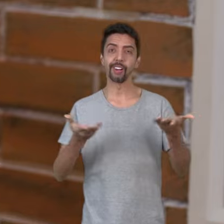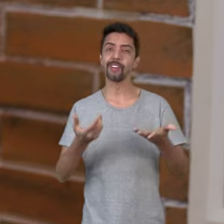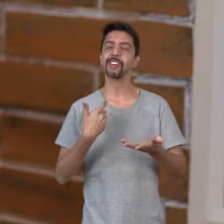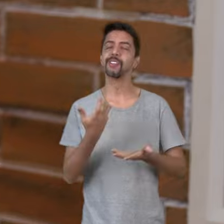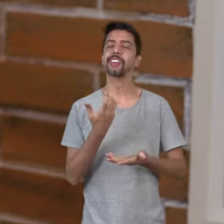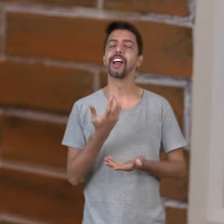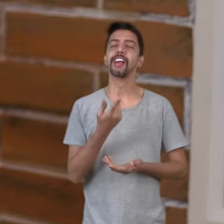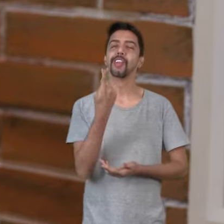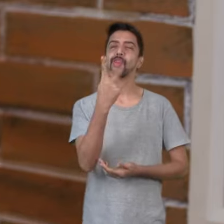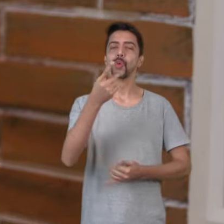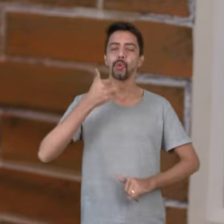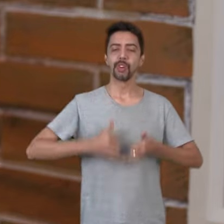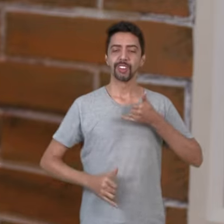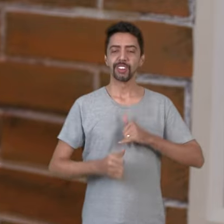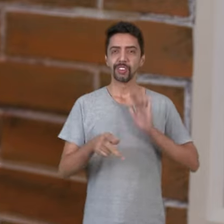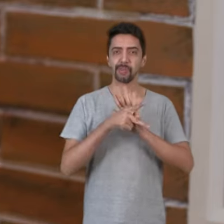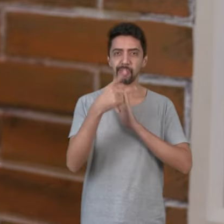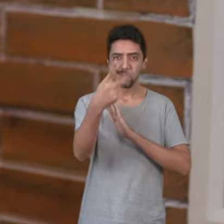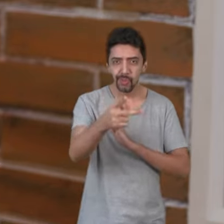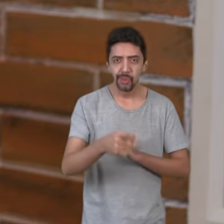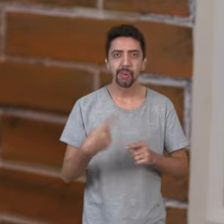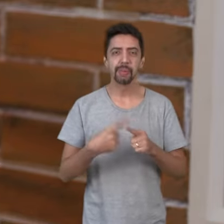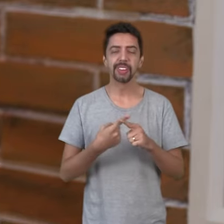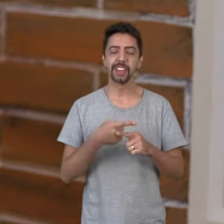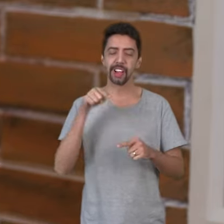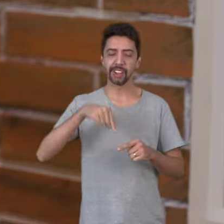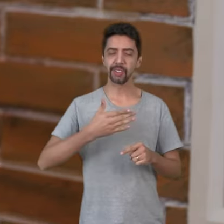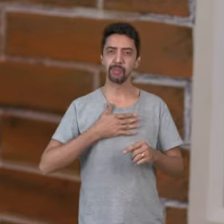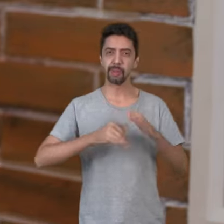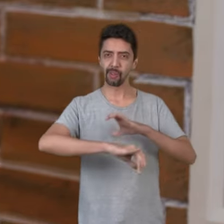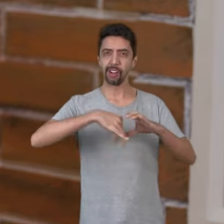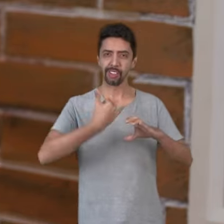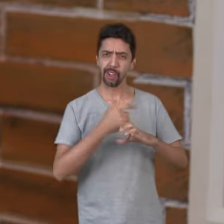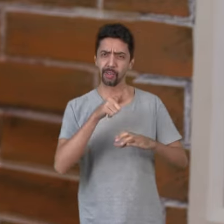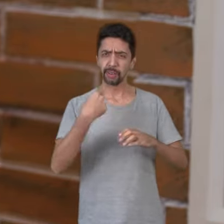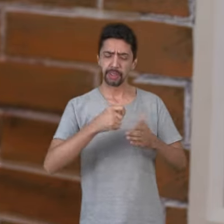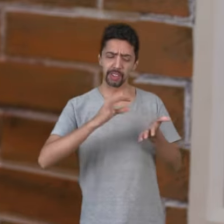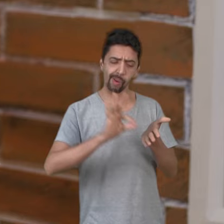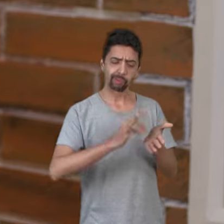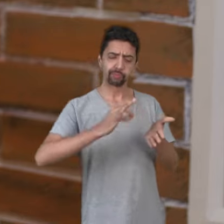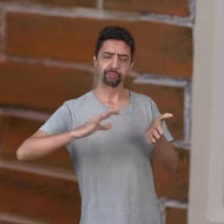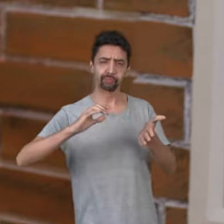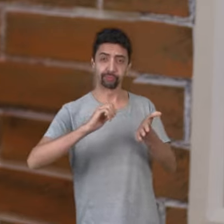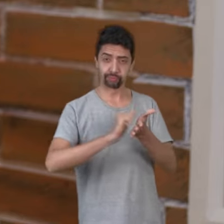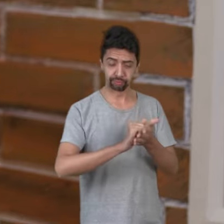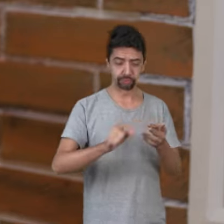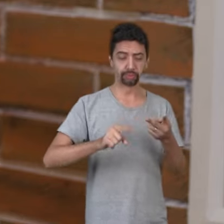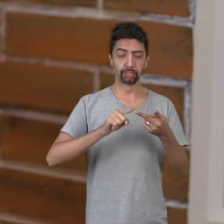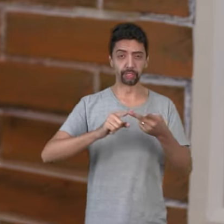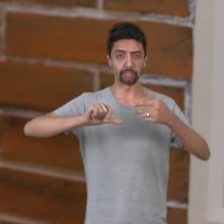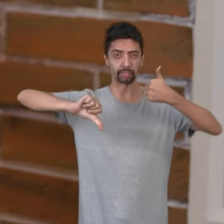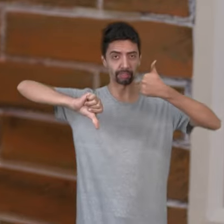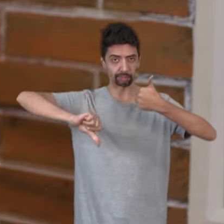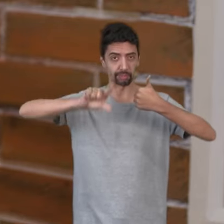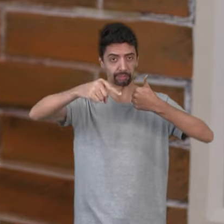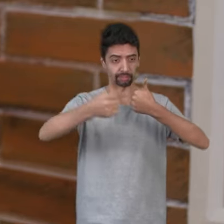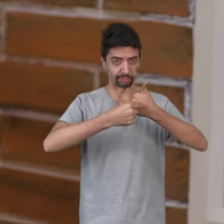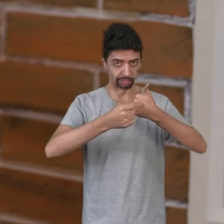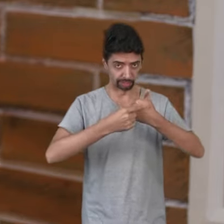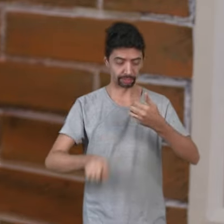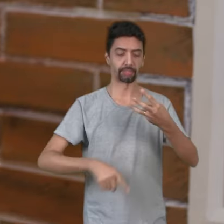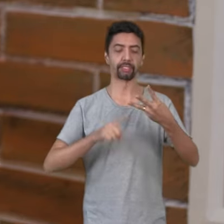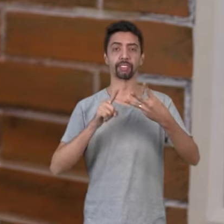Agora eu quero a sua energia em inscrever-se no meu canal, dar o seu like, compartilhar esse vídeo e